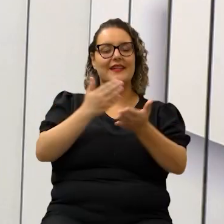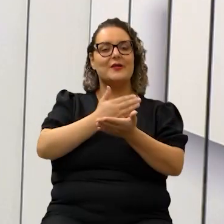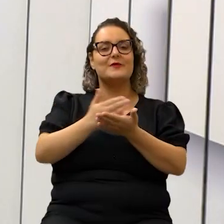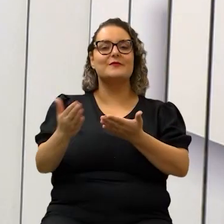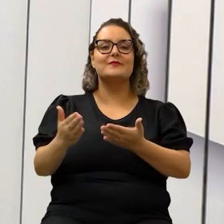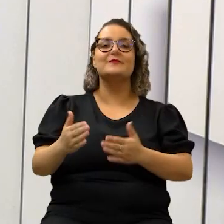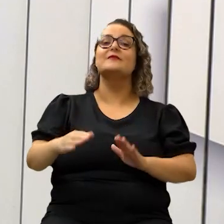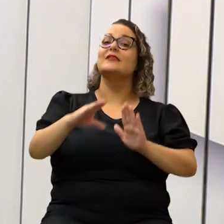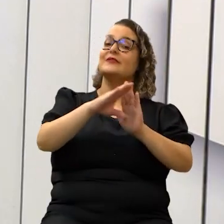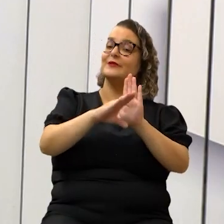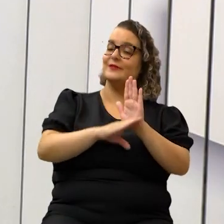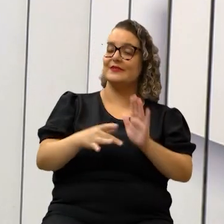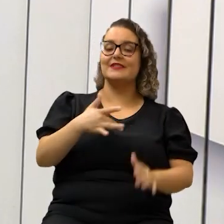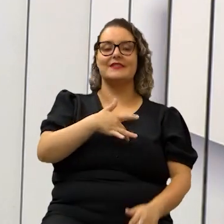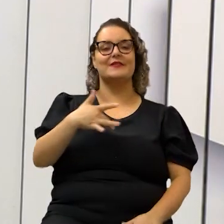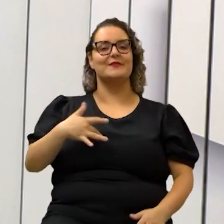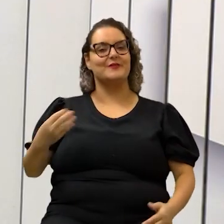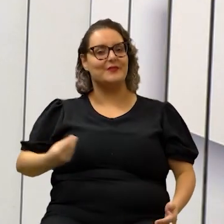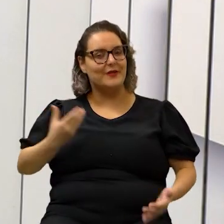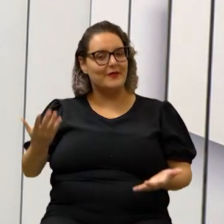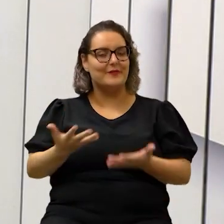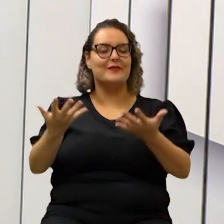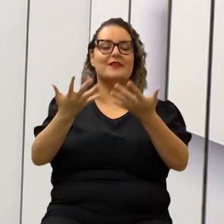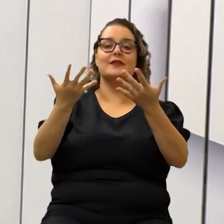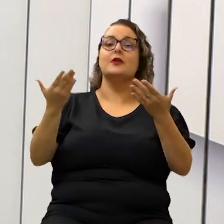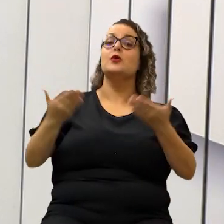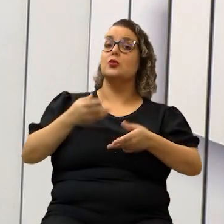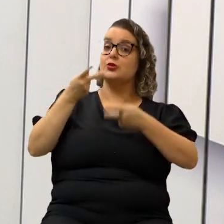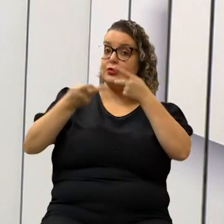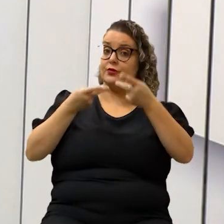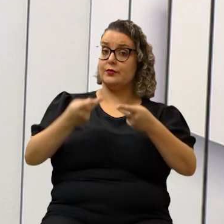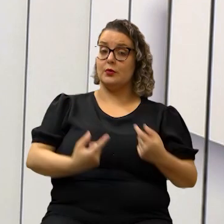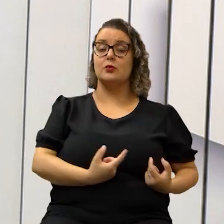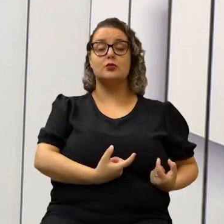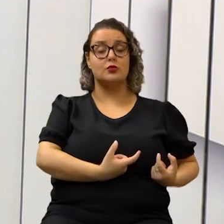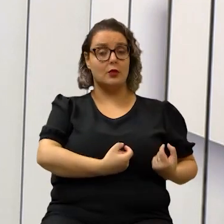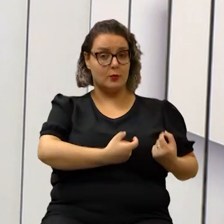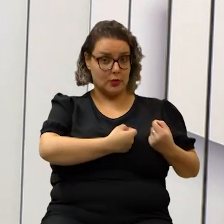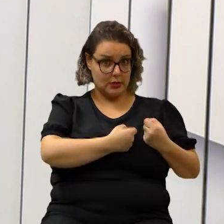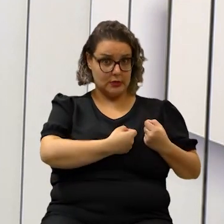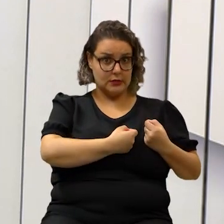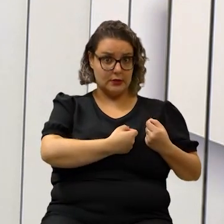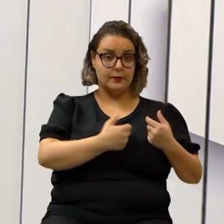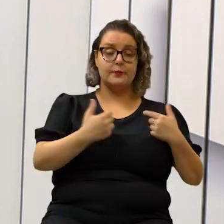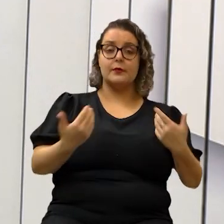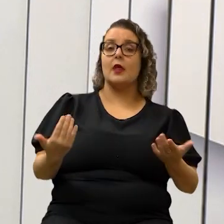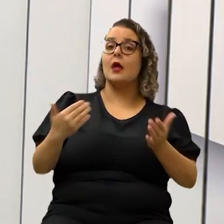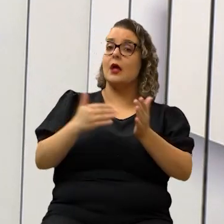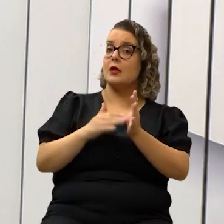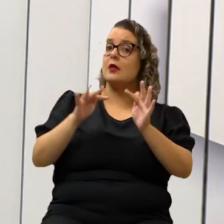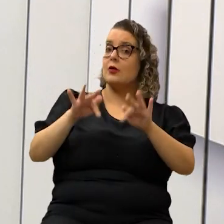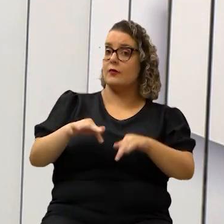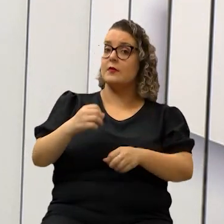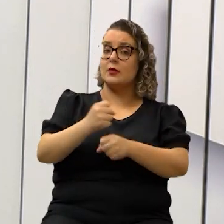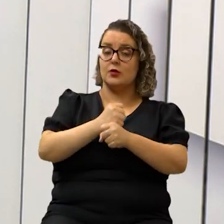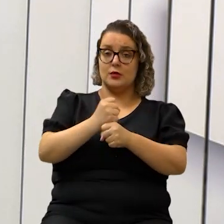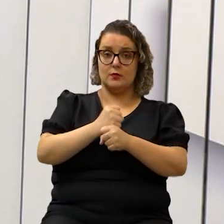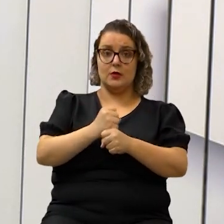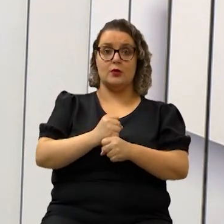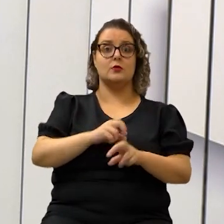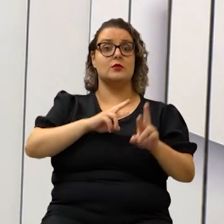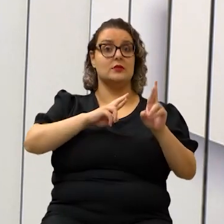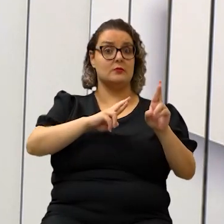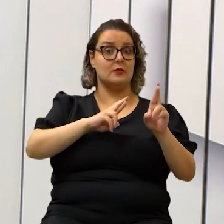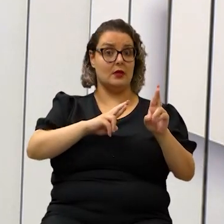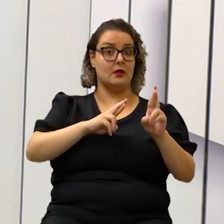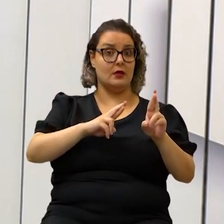Olá, está começando mais um Saúde é Vida e hoje nós vamos falar sobre o câncer de mama. Até o final deste